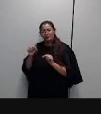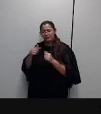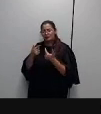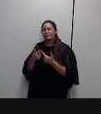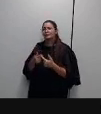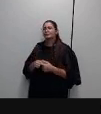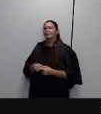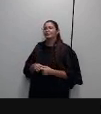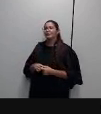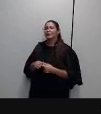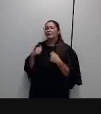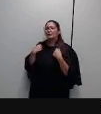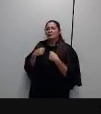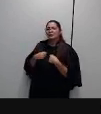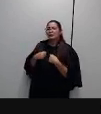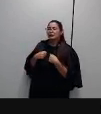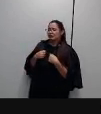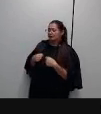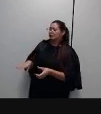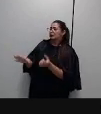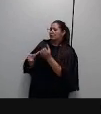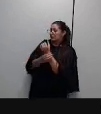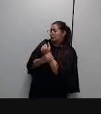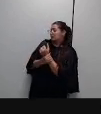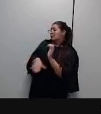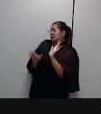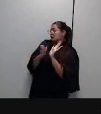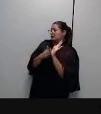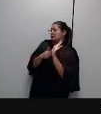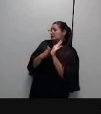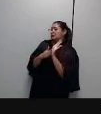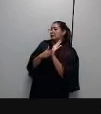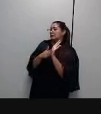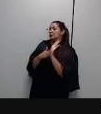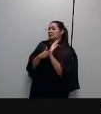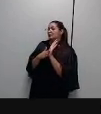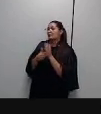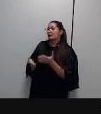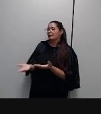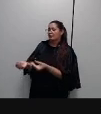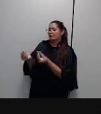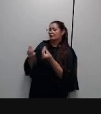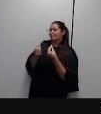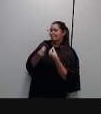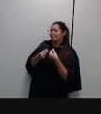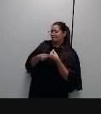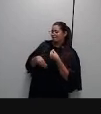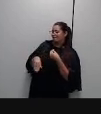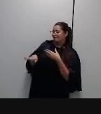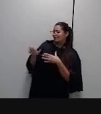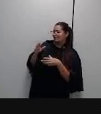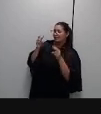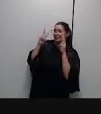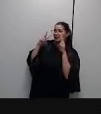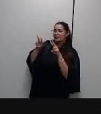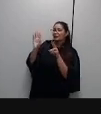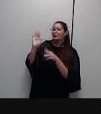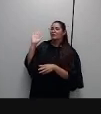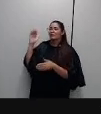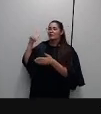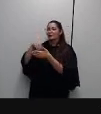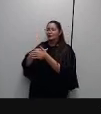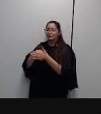possível segurar esses casos até que eu traga este se voto-vista vou procurar trazer o mais rapidamente